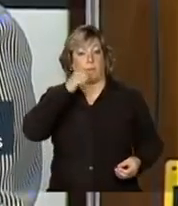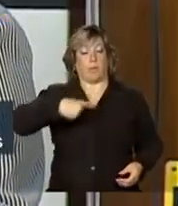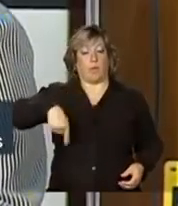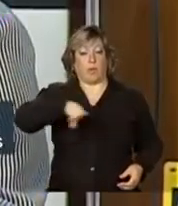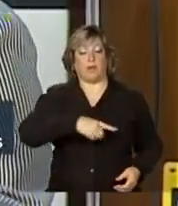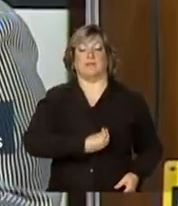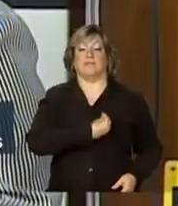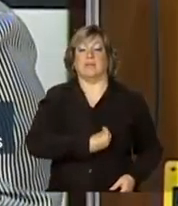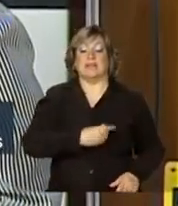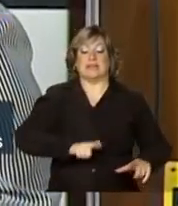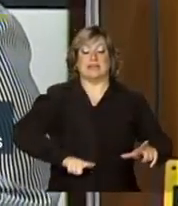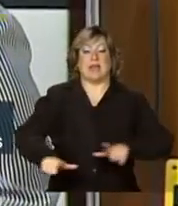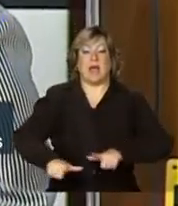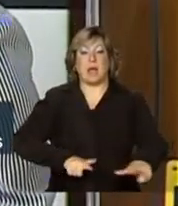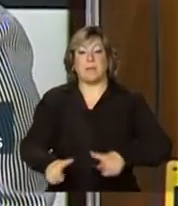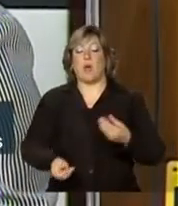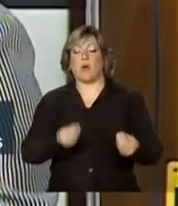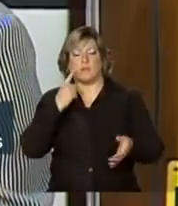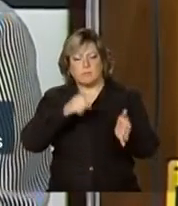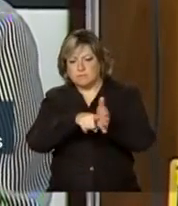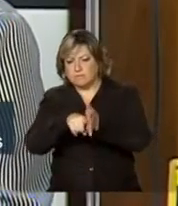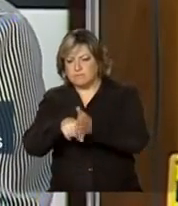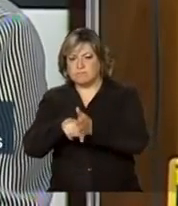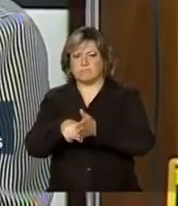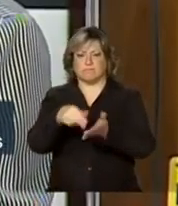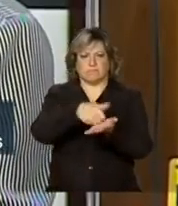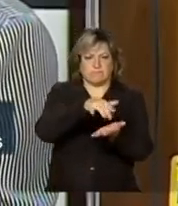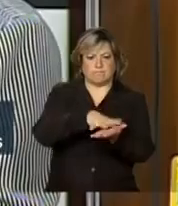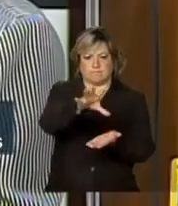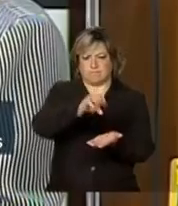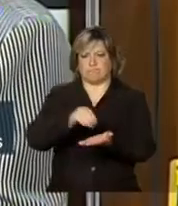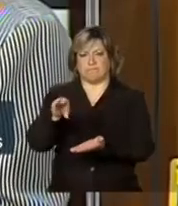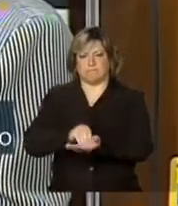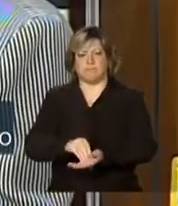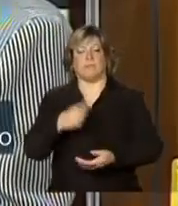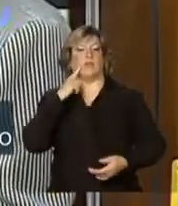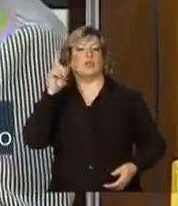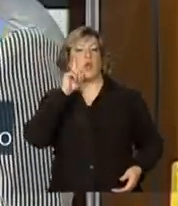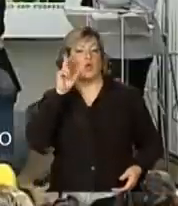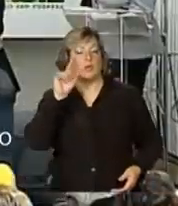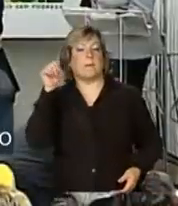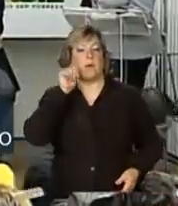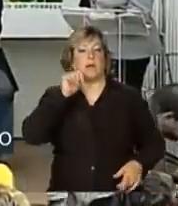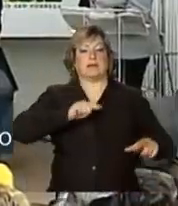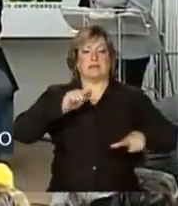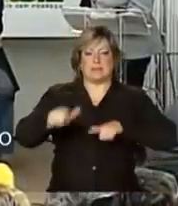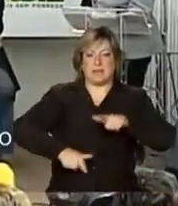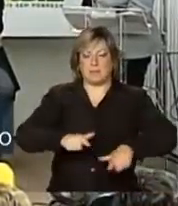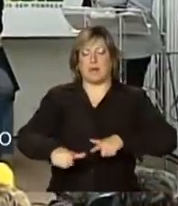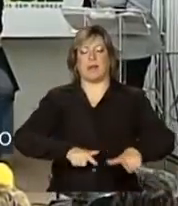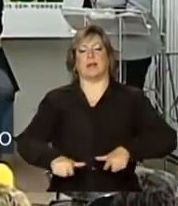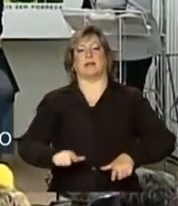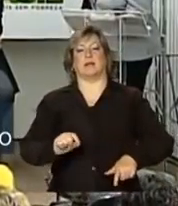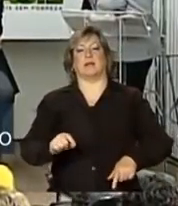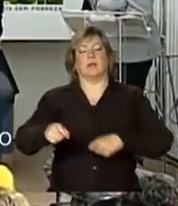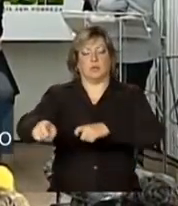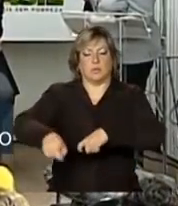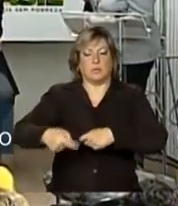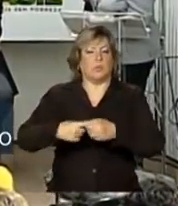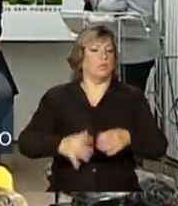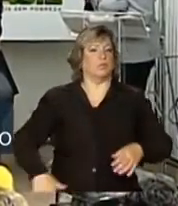vida e de produtividade, de cotidiano das trabalhadoras e das mulheres rurais